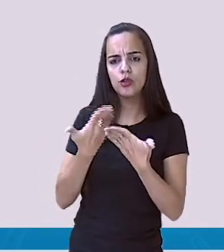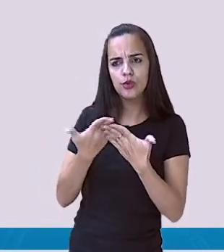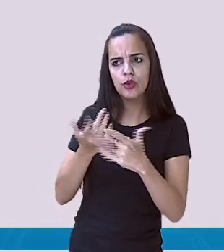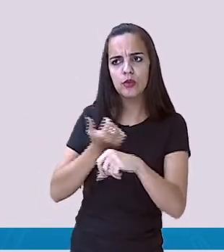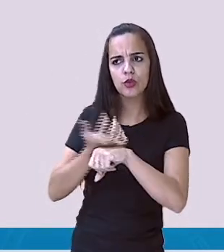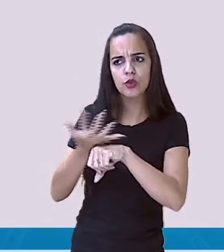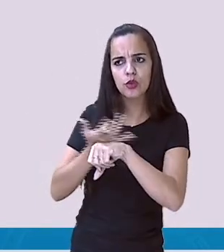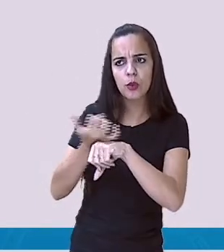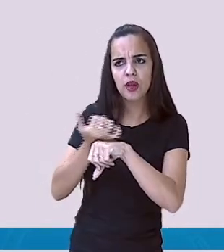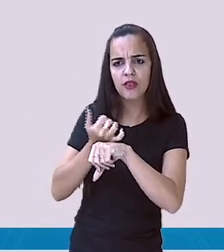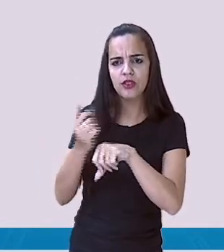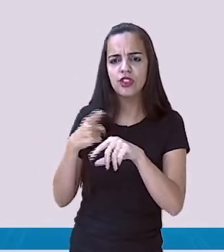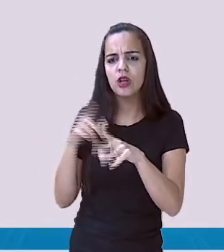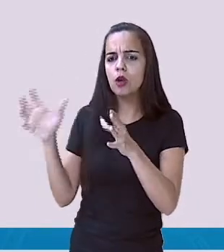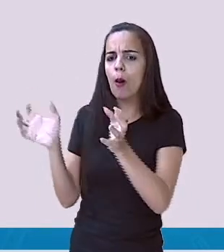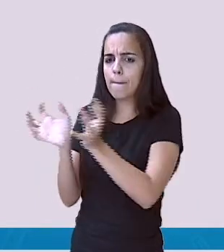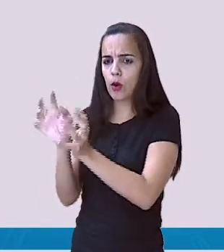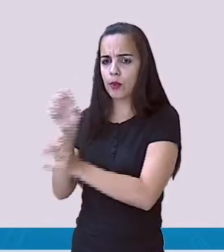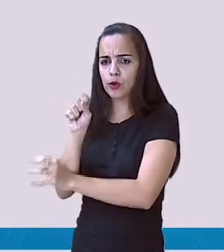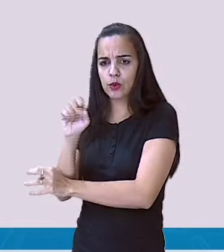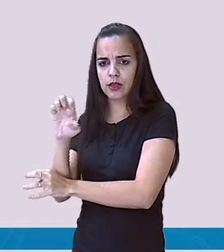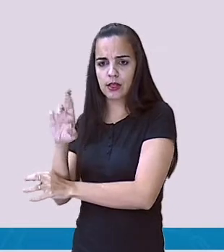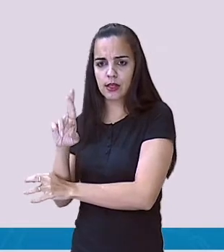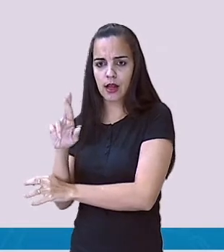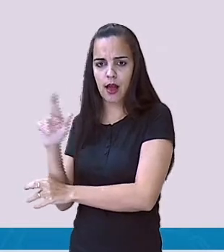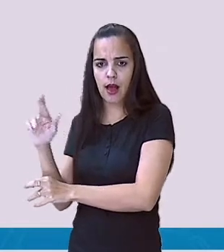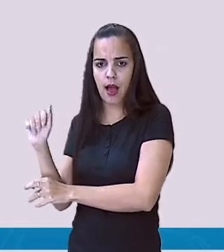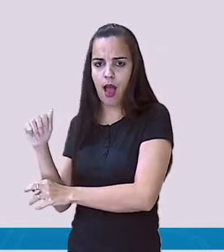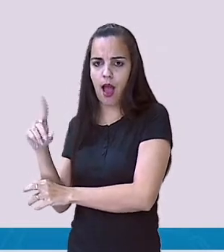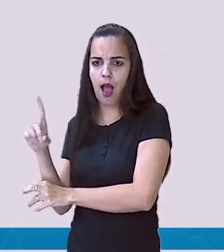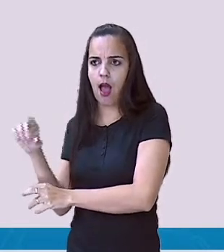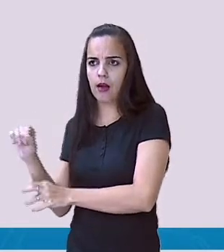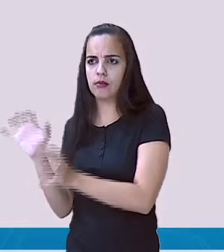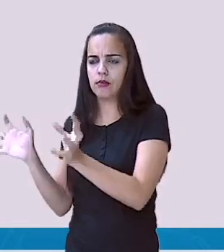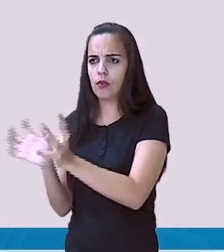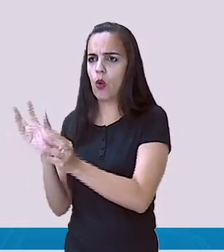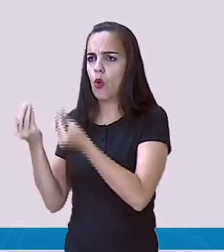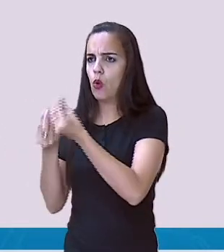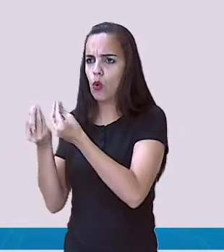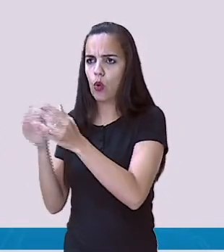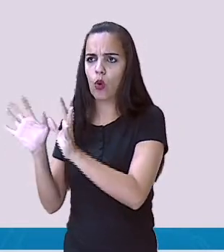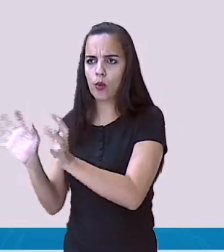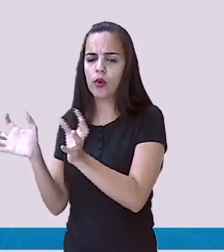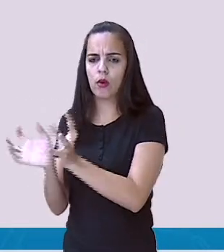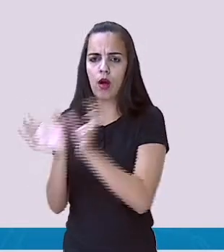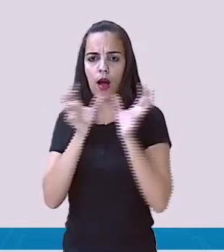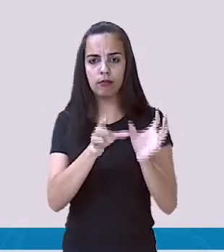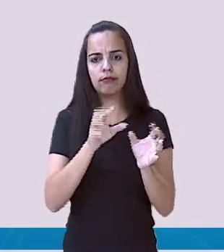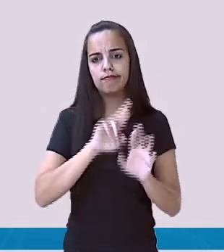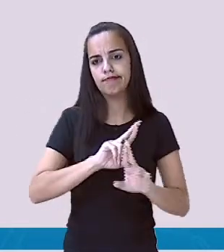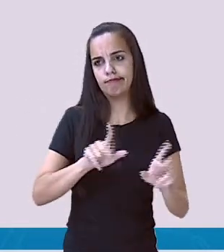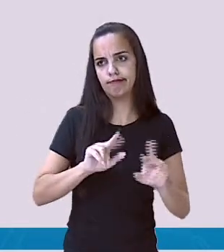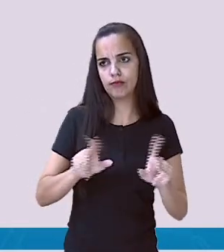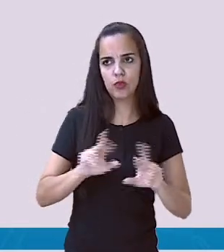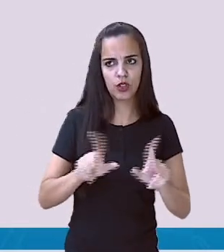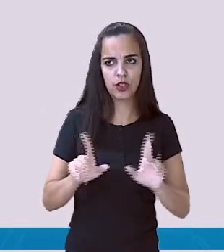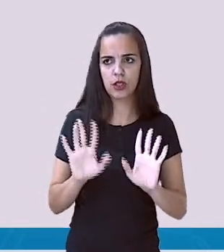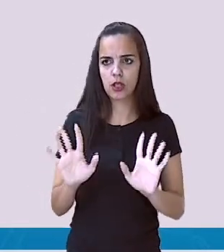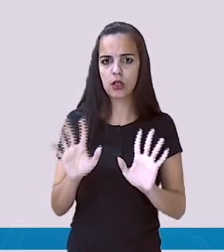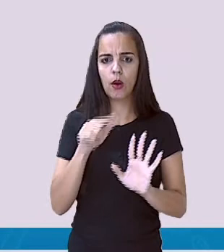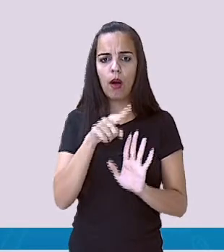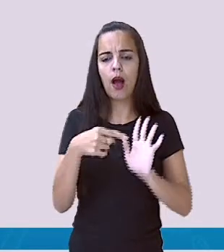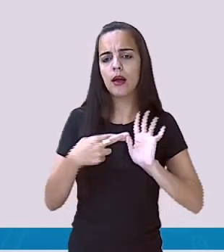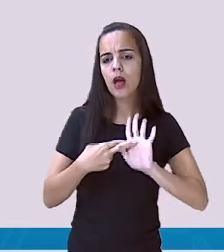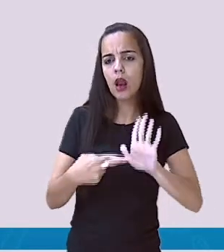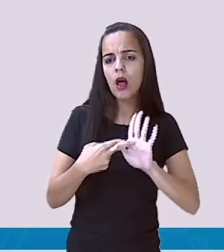do cerrado, ela pode não ter nenhuma modificação do homem, mas ela é diferente. A paisagem do cerrado ela tem uma